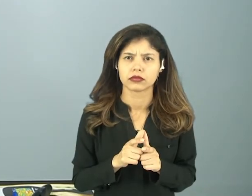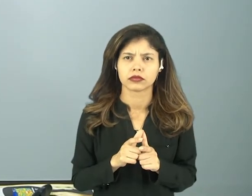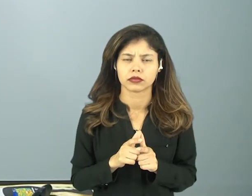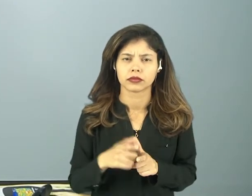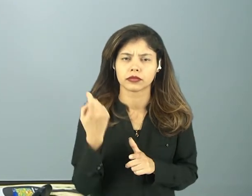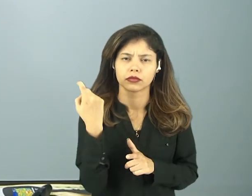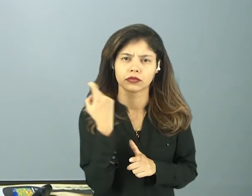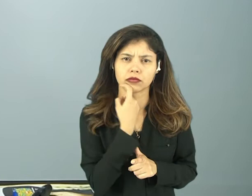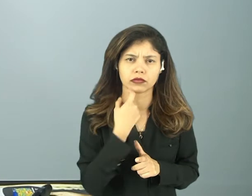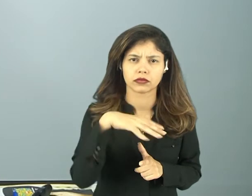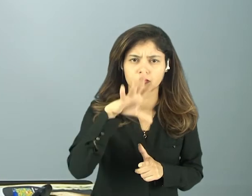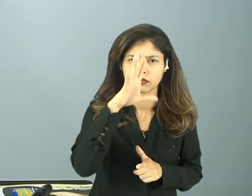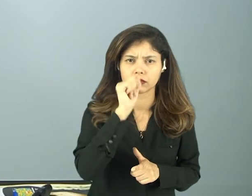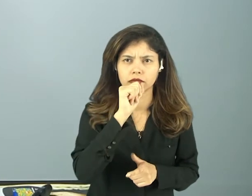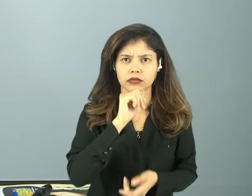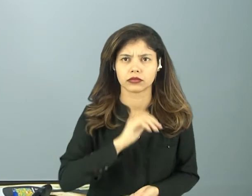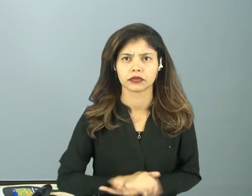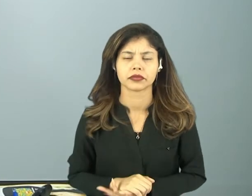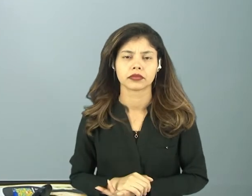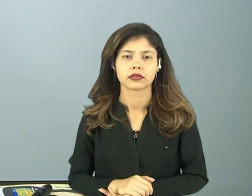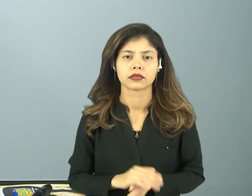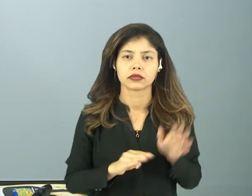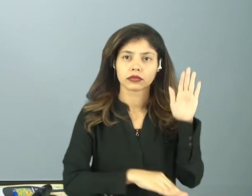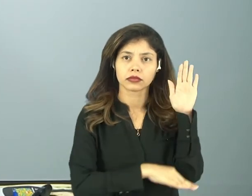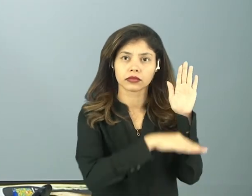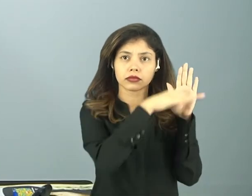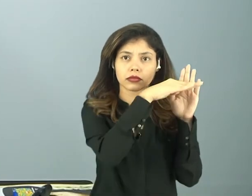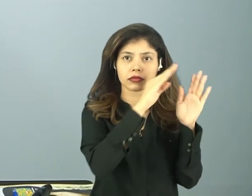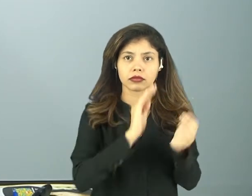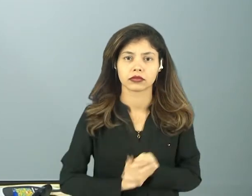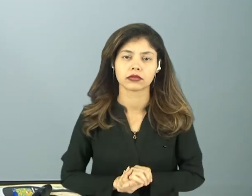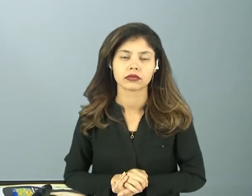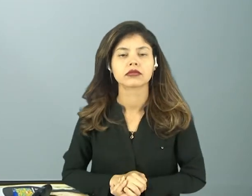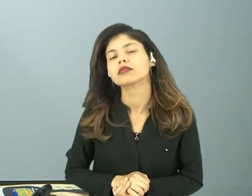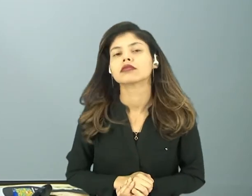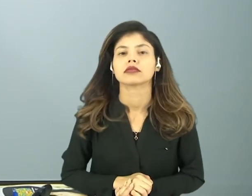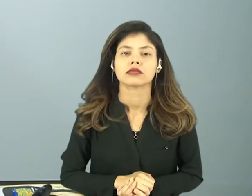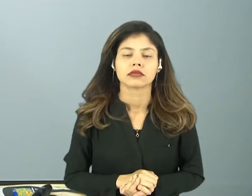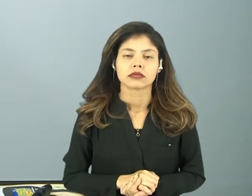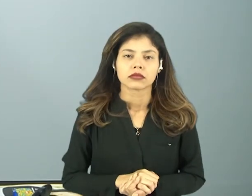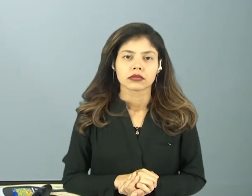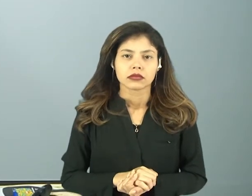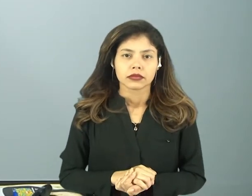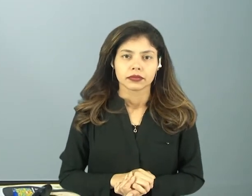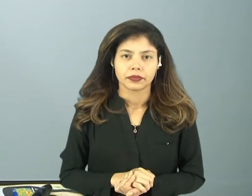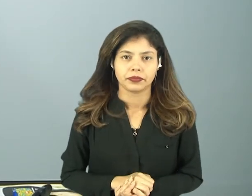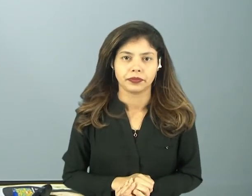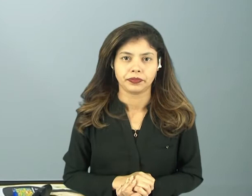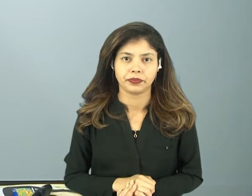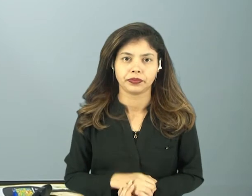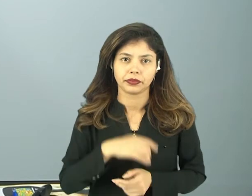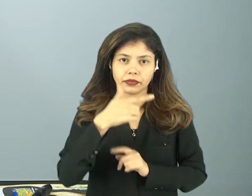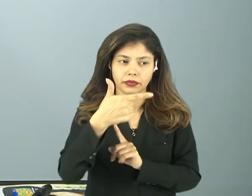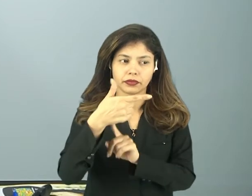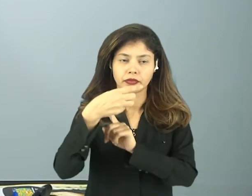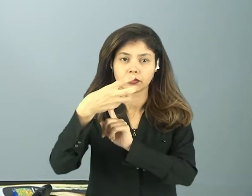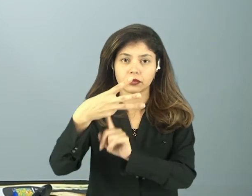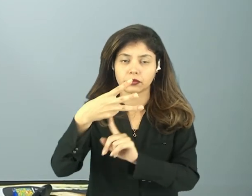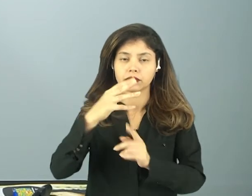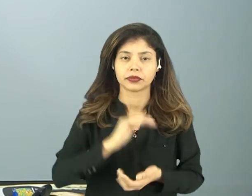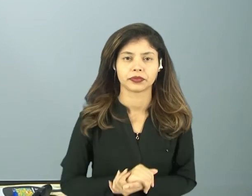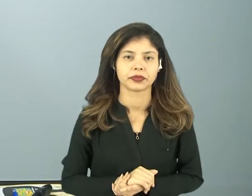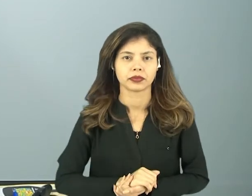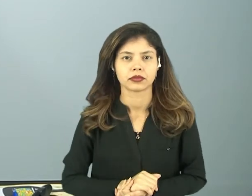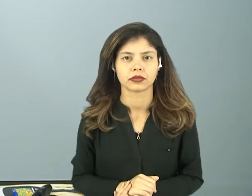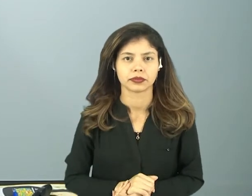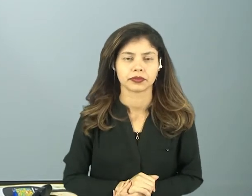De sexta-feira para sábado, houve uma diminuição da temperatura máxima. Vamos ver? Aqui, ó, a máxima era 23.